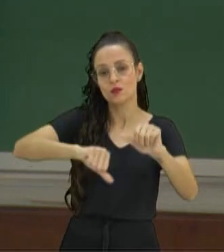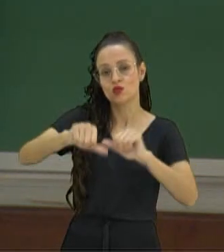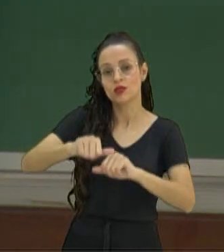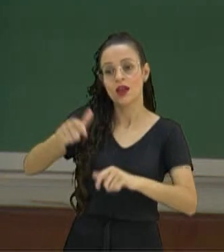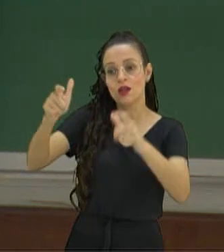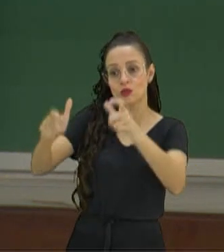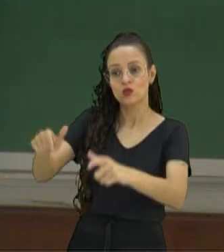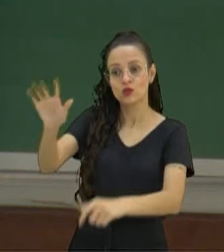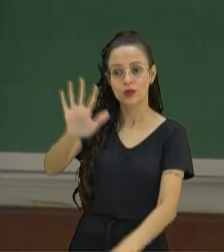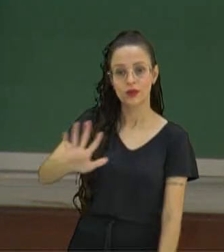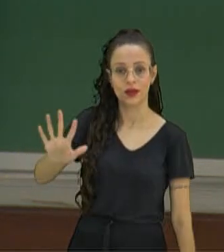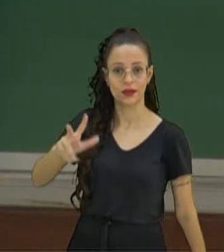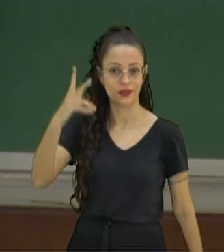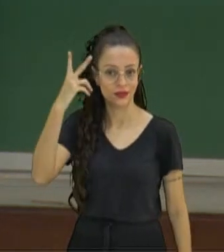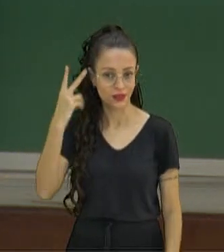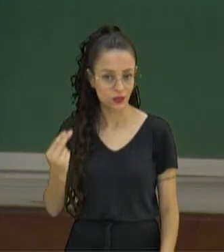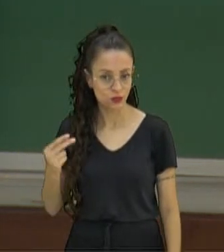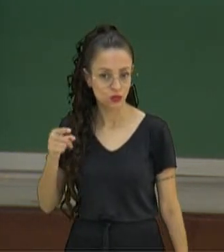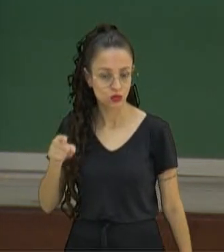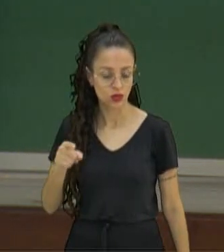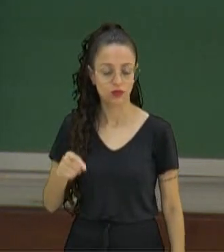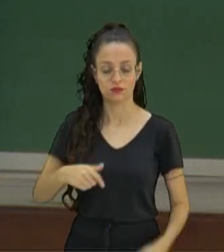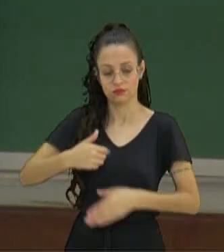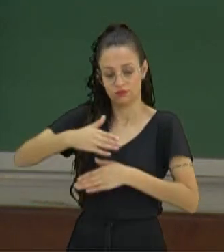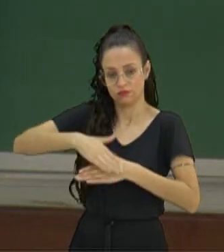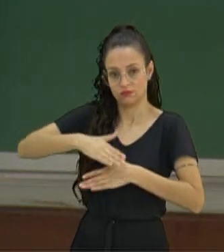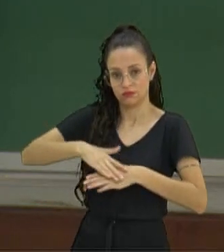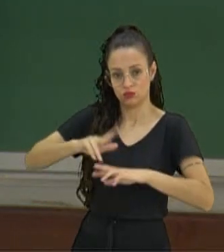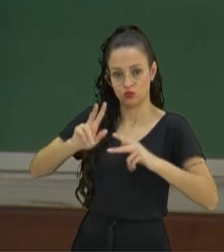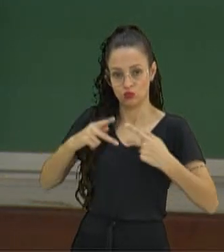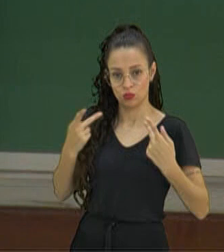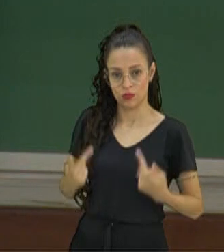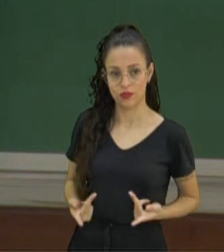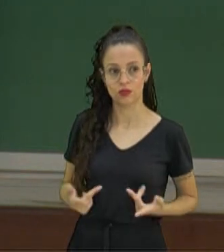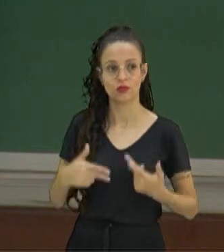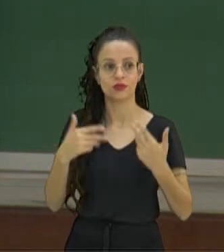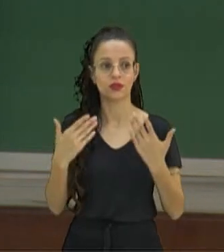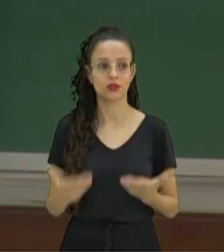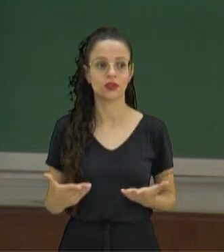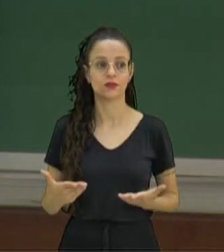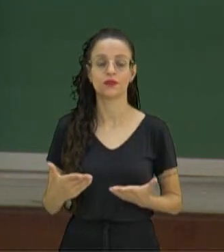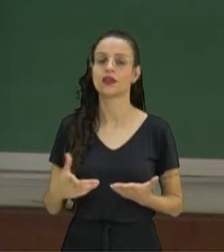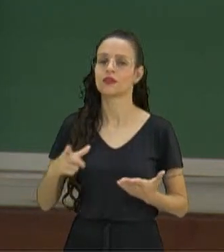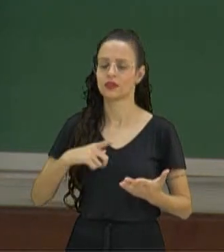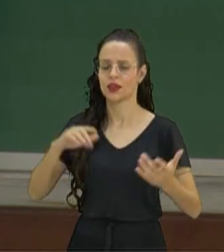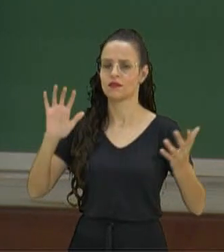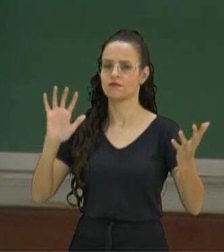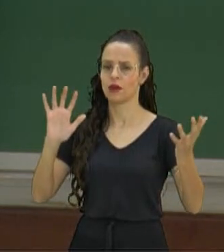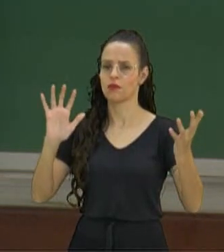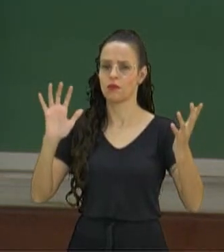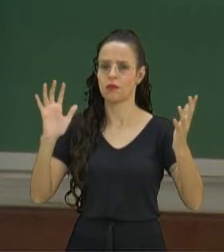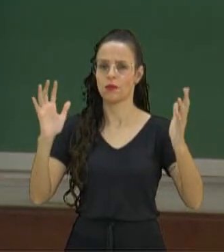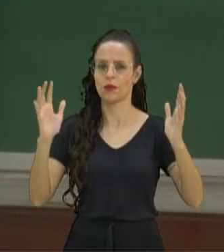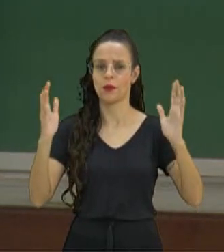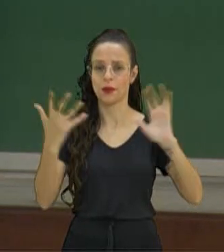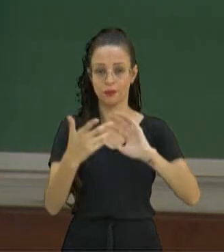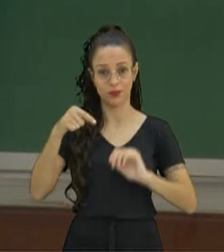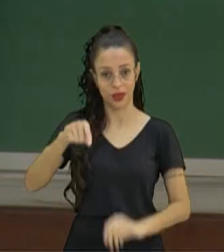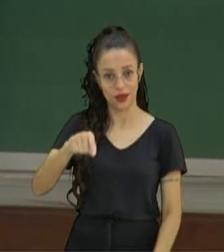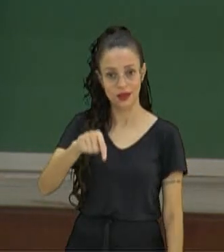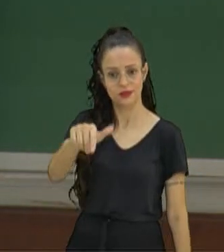meio natural, da parte do ser humano, né? E aí nós vamos ter a transformação desse meio natural.